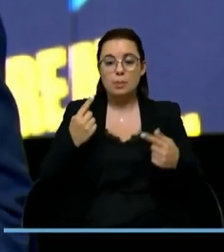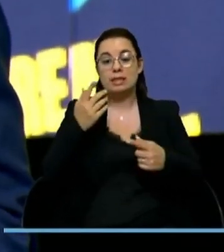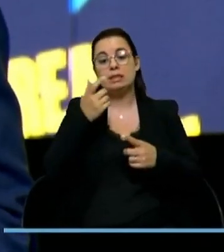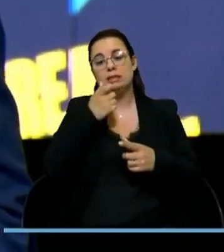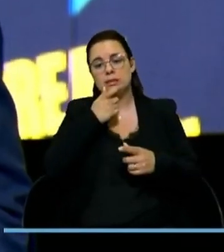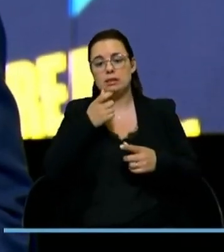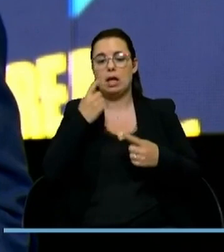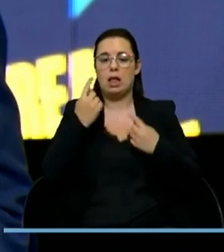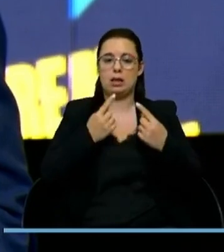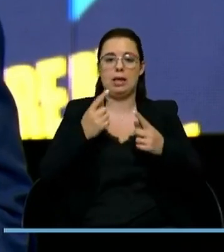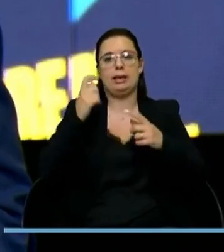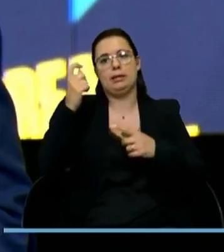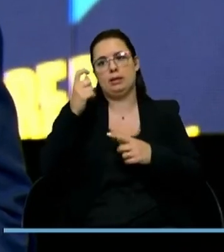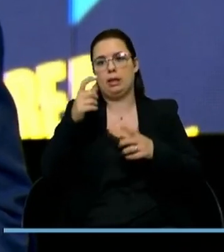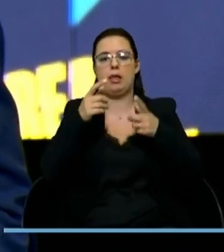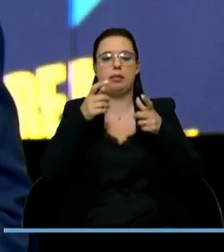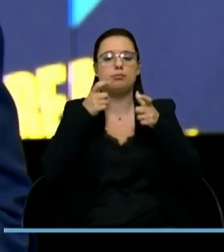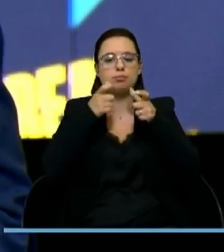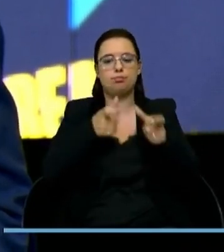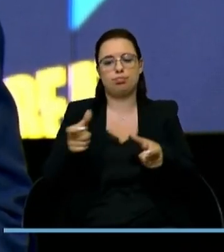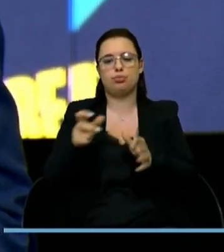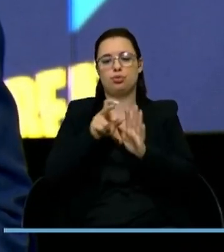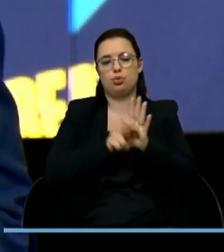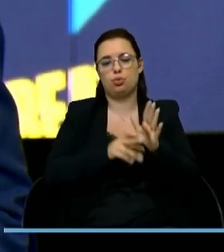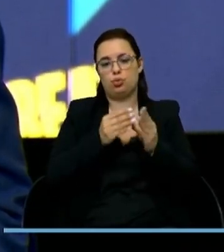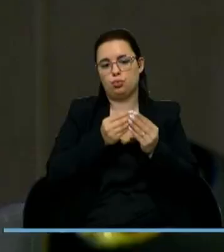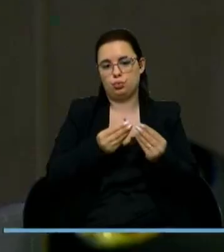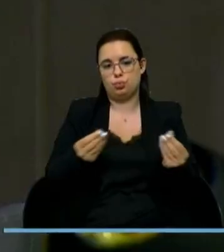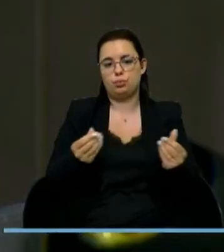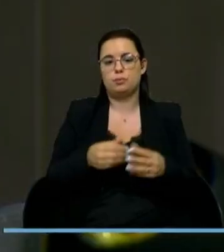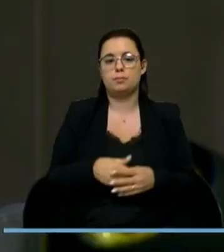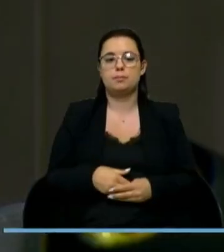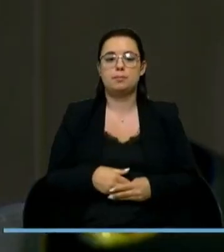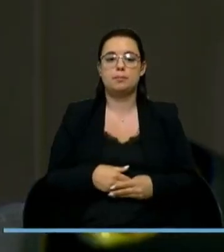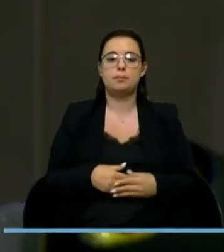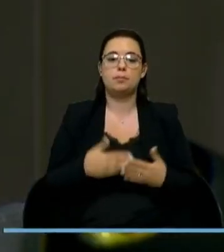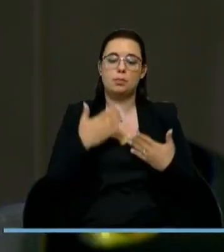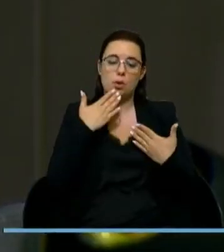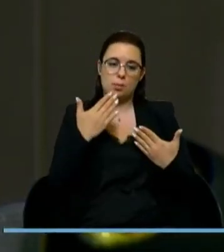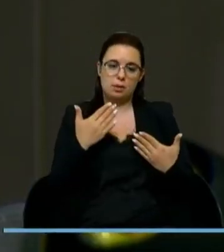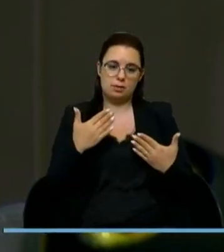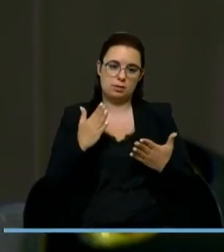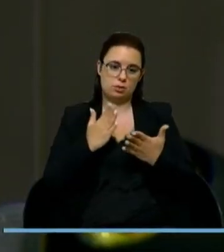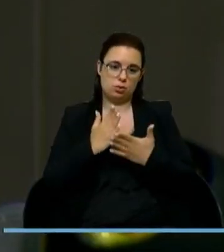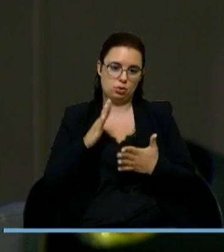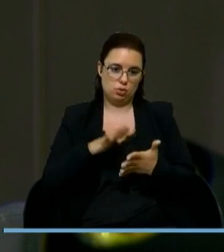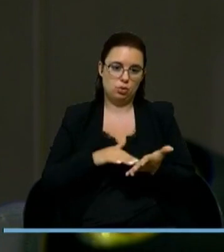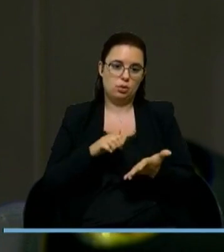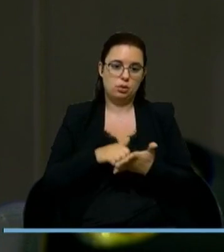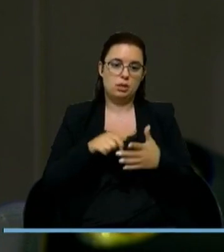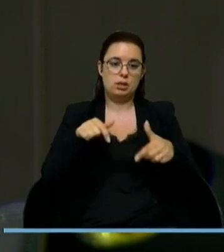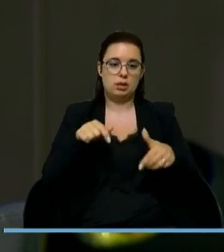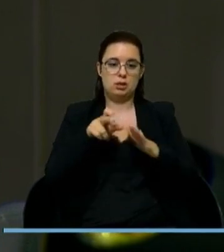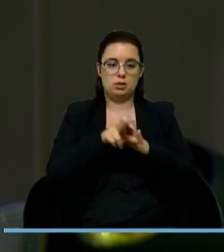que, ou uma entidade que fiscaliza e que regulamente. Obrigada. Só uma correção. Este regulamento já está em vigor. Portanto,